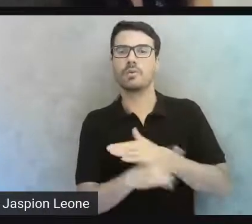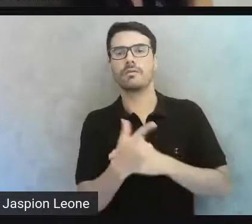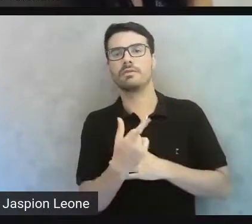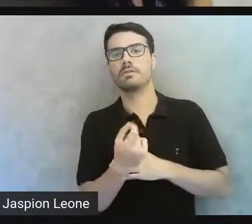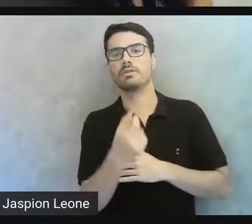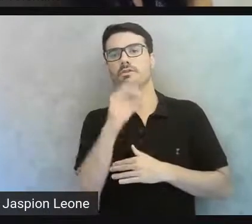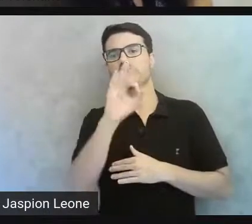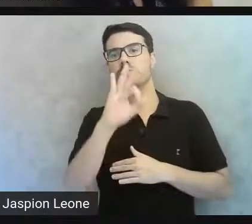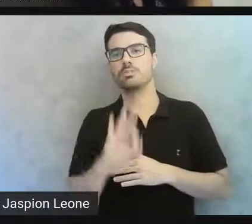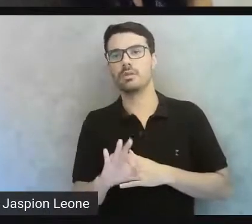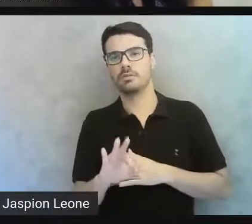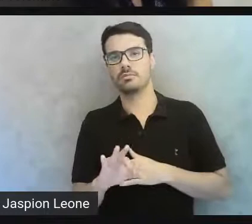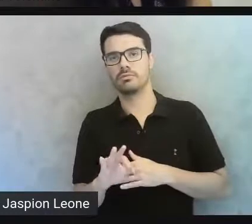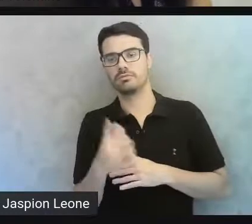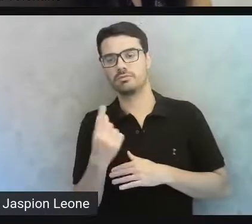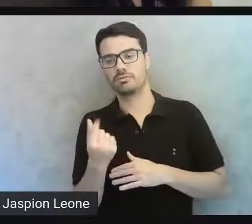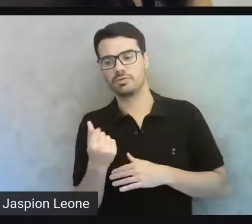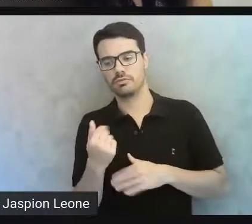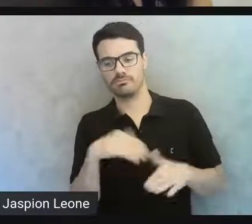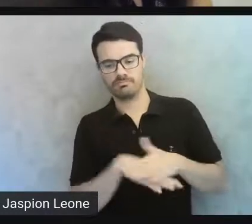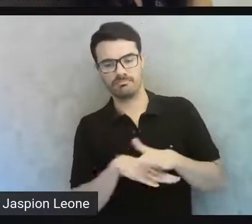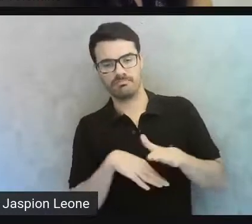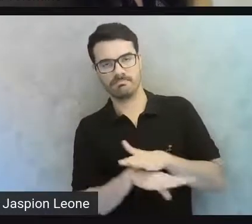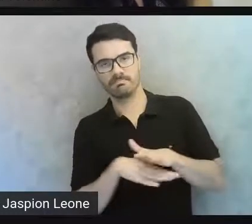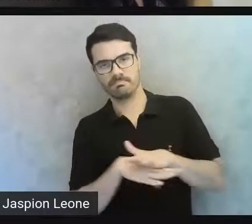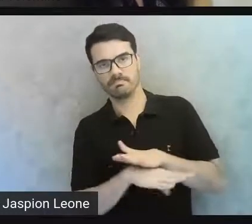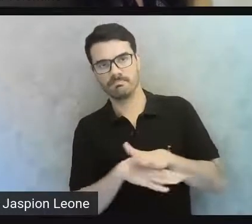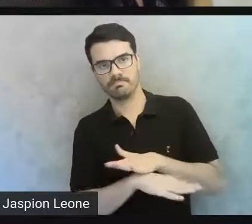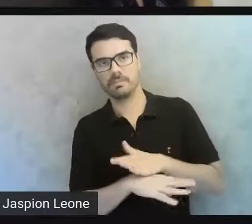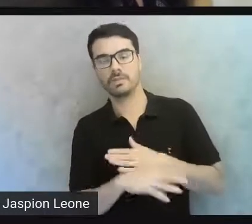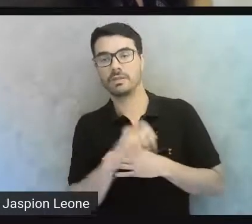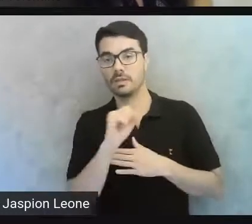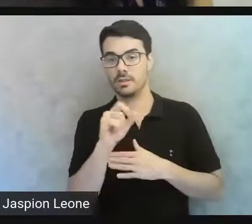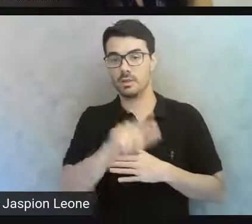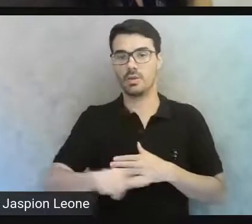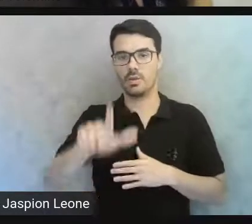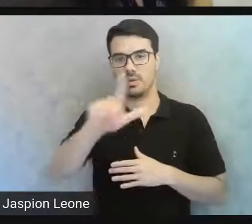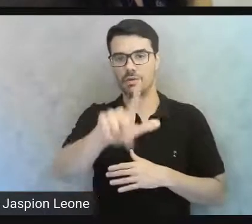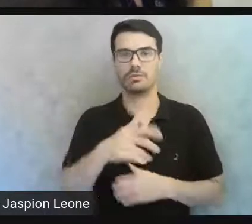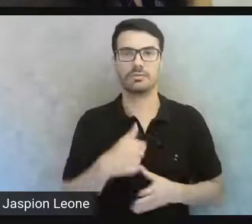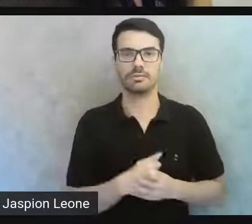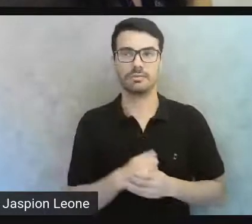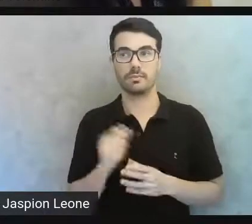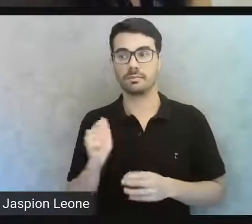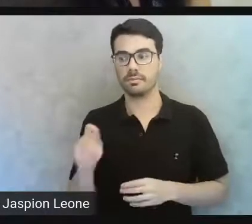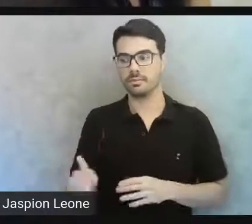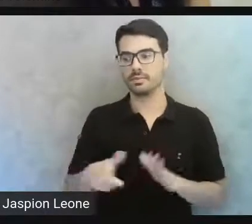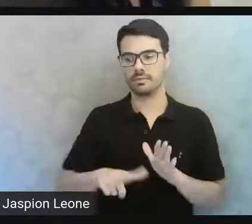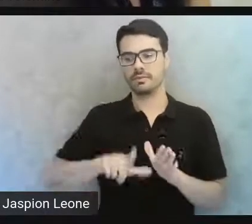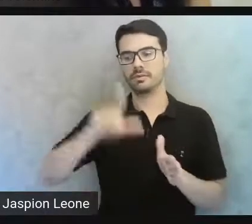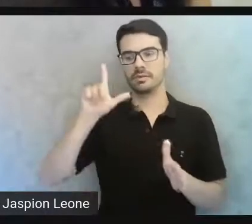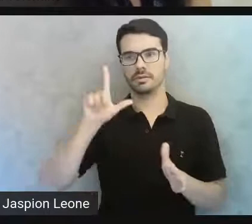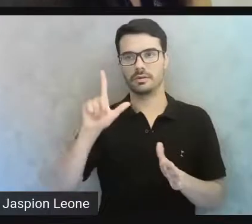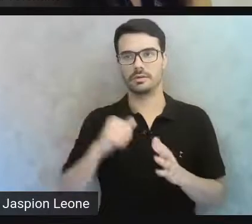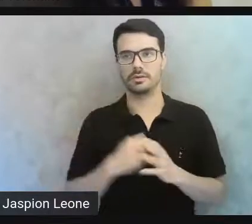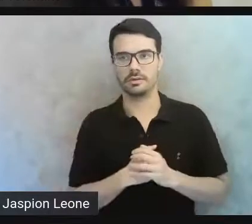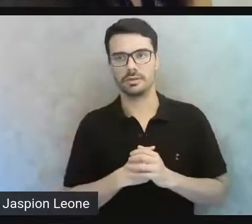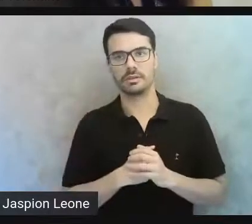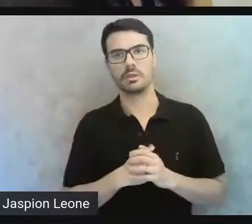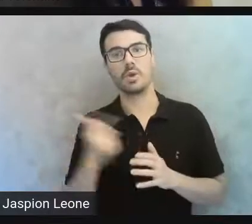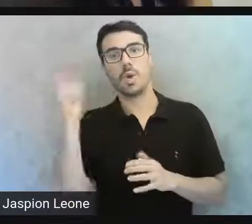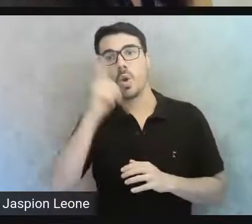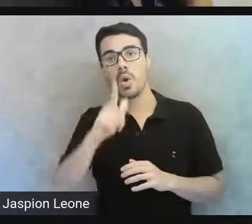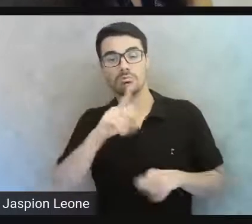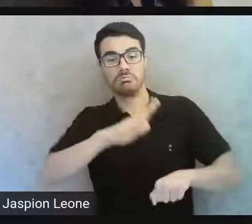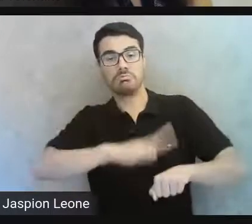que elas recebem, né? Para fazer frente a esses objetivos. Claro, se a pessoa quer, por exemplo, se aposentar antes, né, atingir independência financeira aos 50